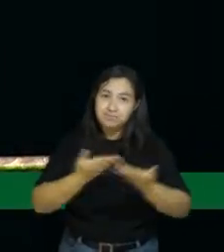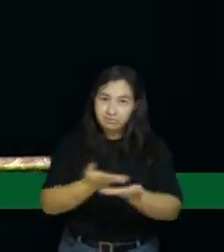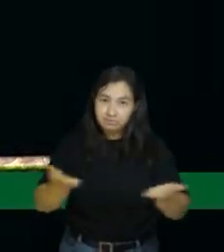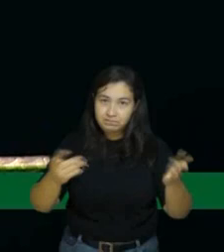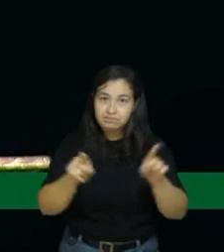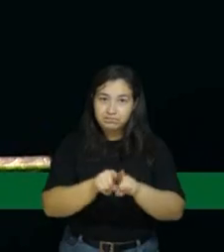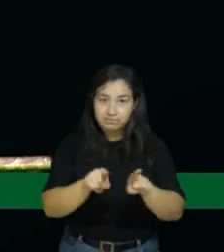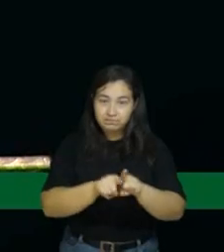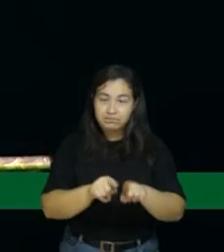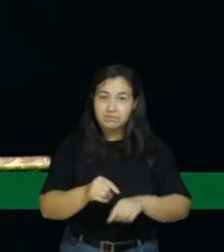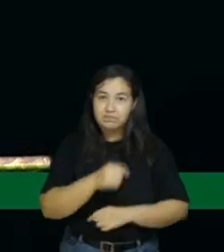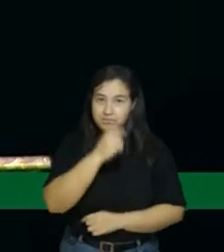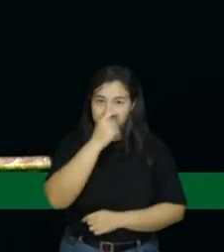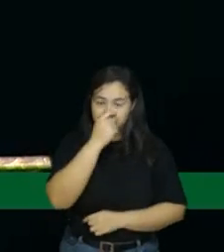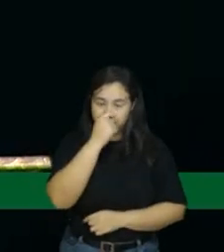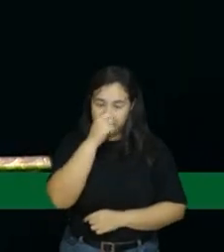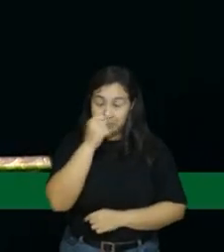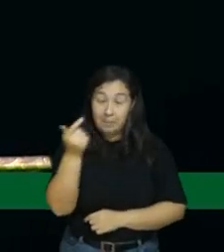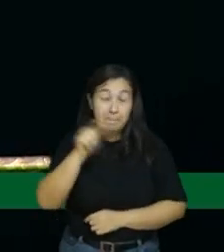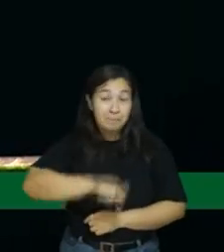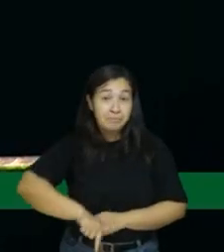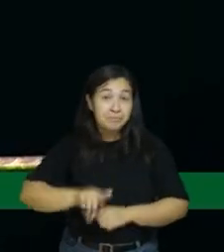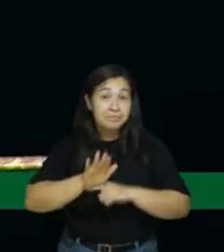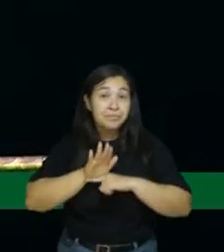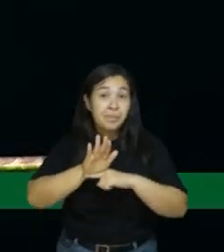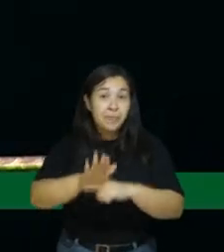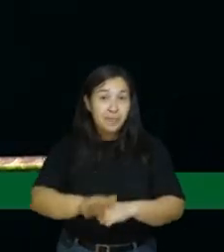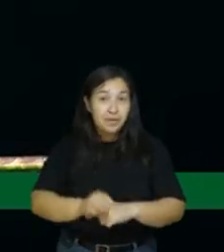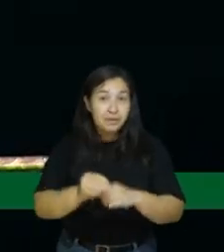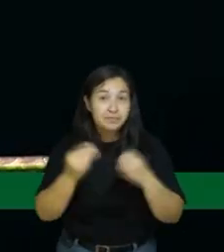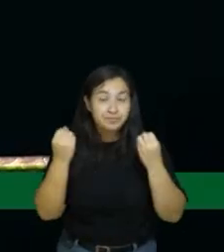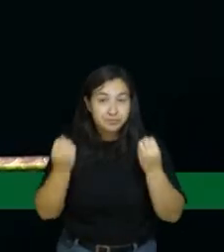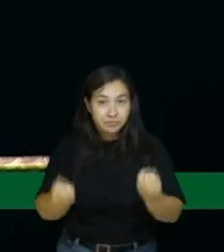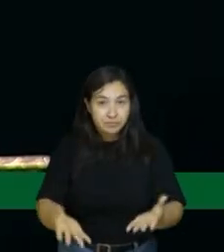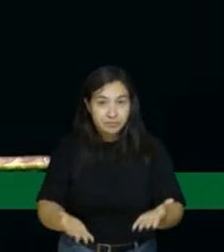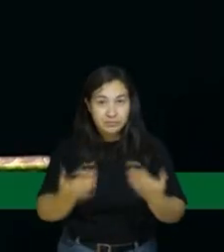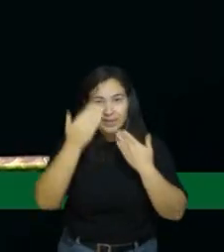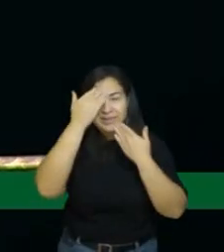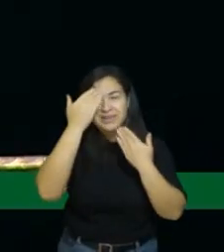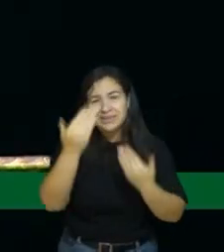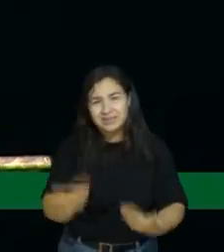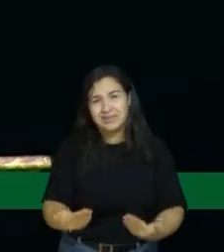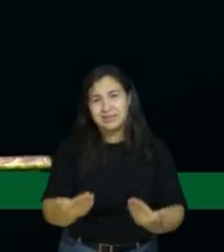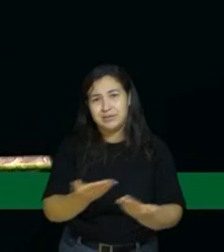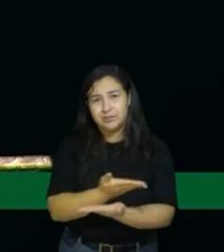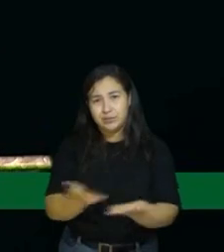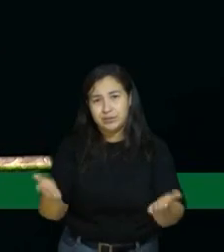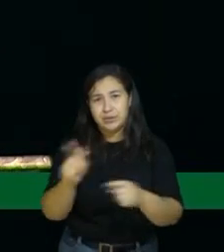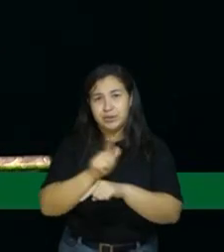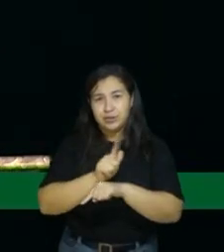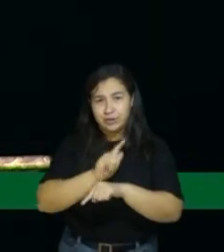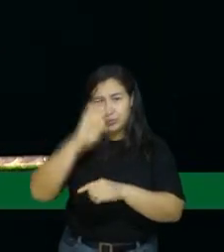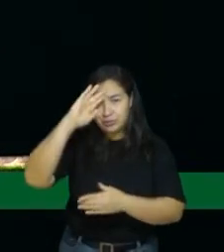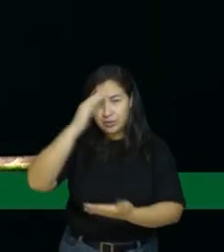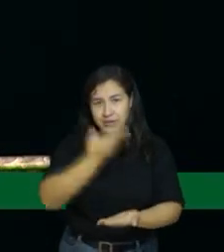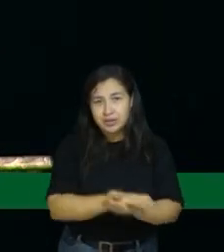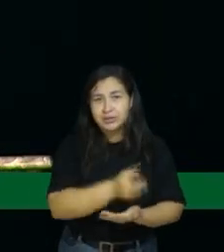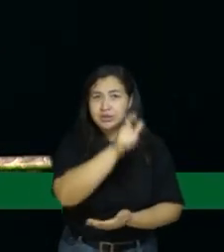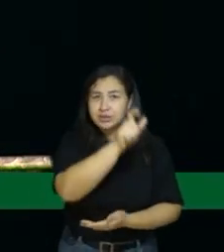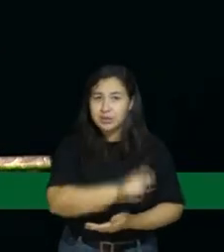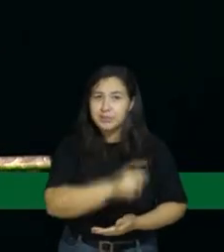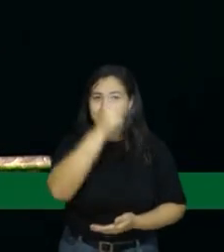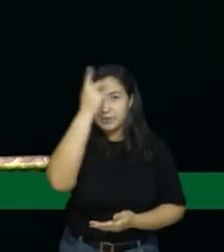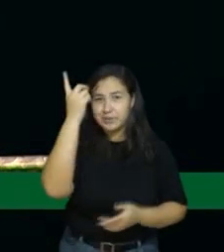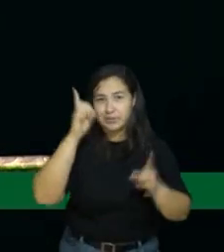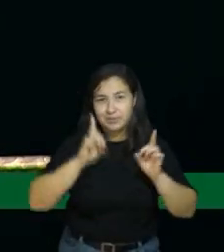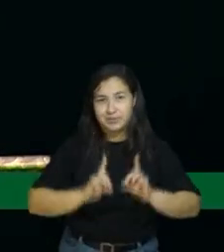também e deixo aqui o meu agradecimento a todos os gestores públicos que acreditam na pessoa com deficiência